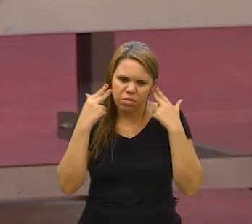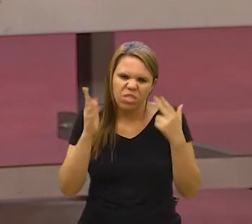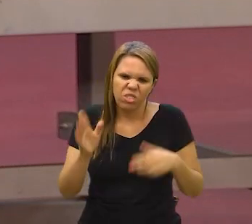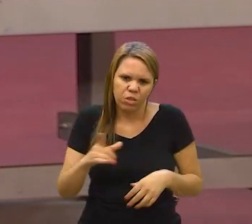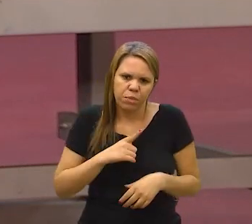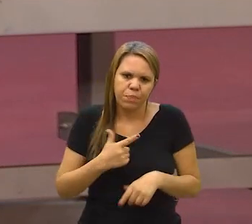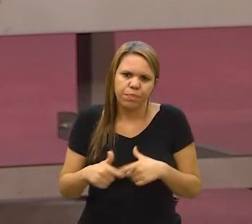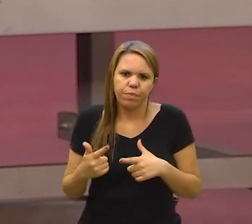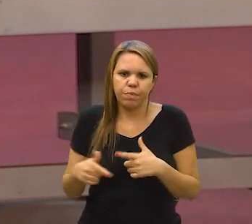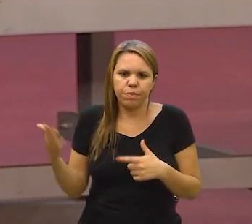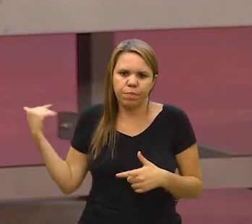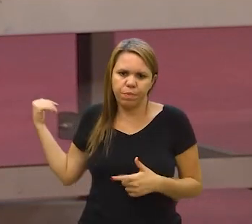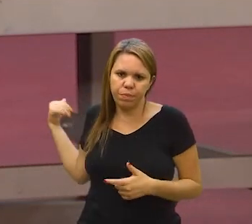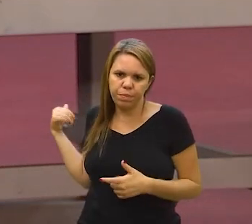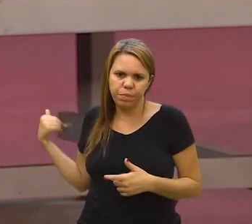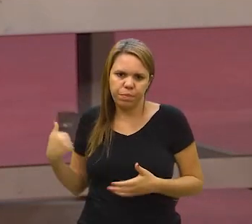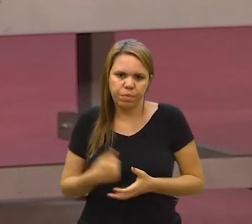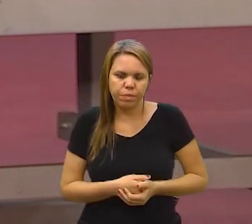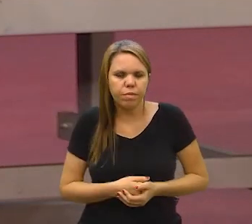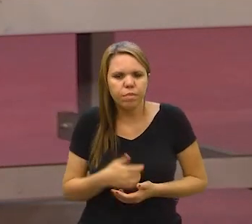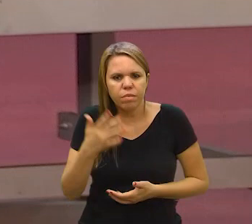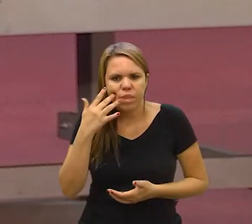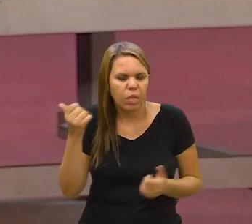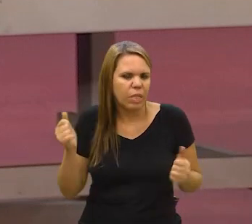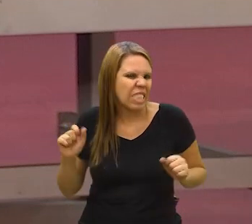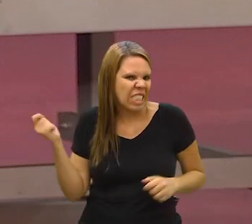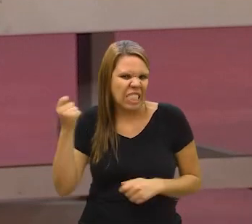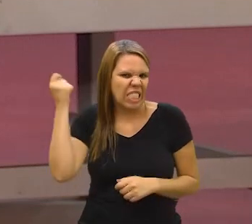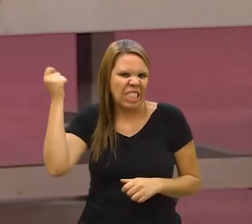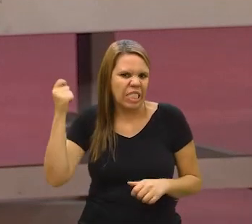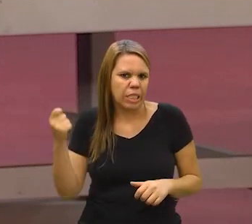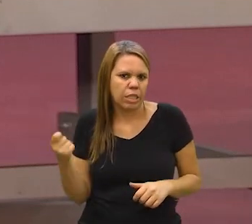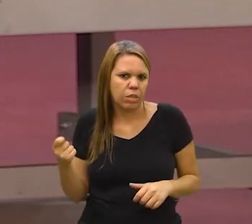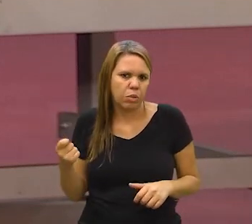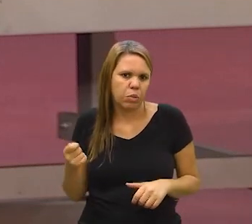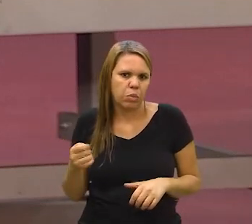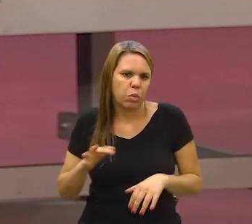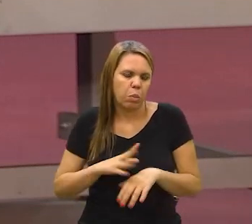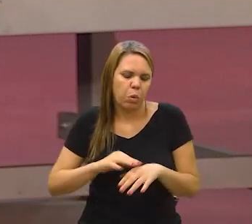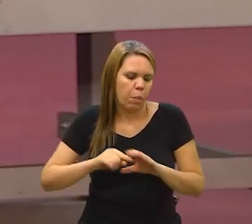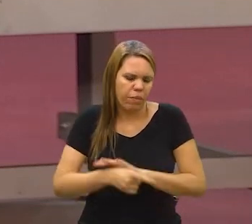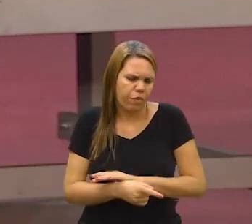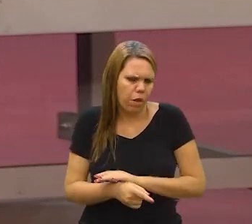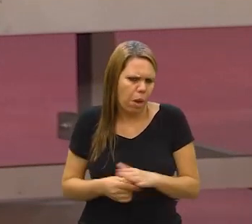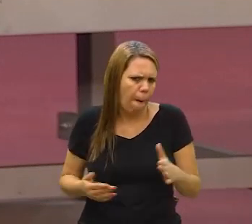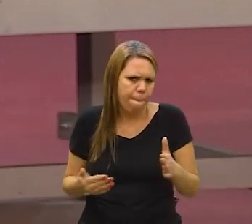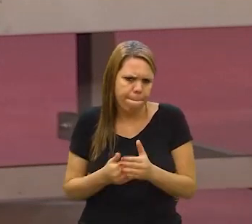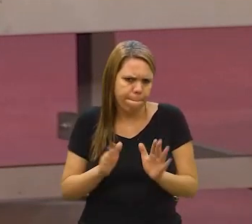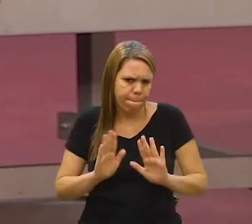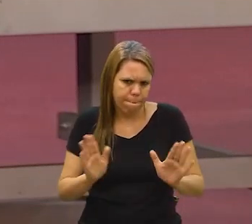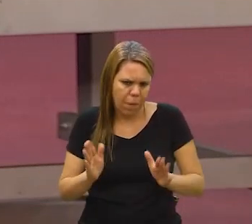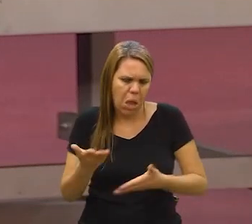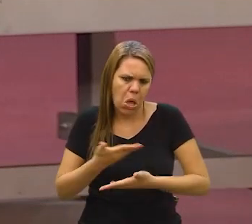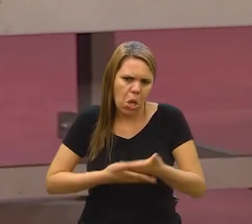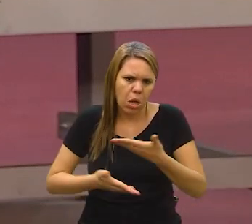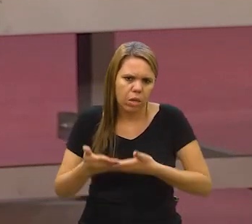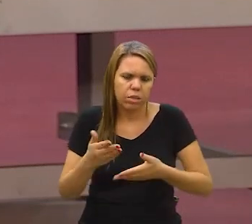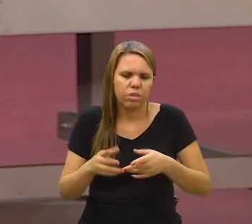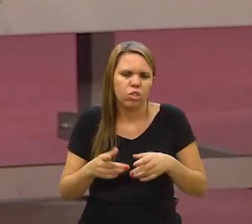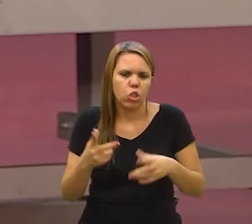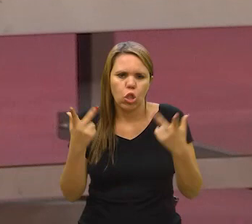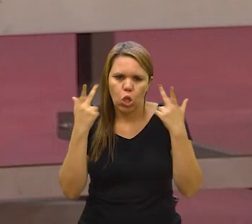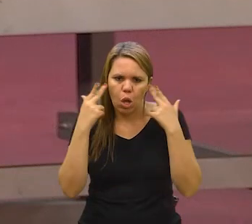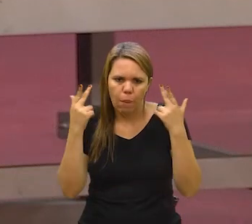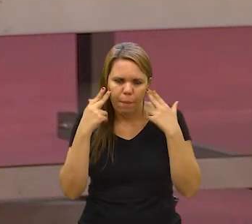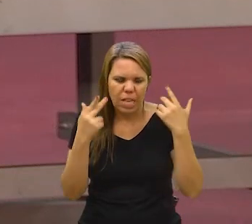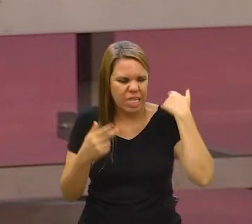problemas, assim, acho que não tão graves, nunca tive uma lesão que me impossibilitou muito tempo, mas convivo com as famosas tendinites,